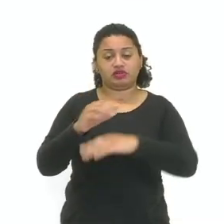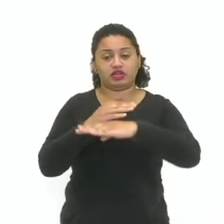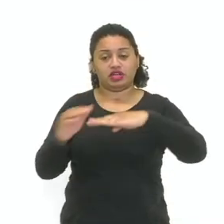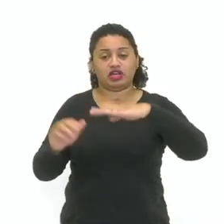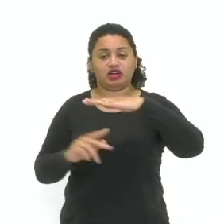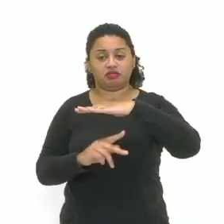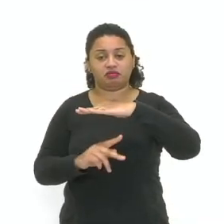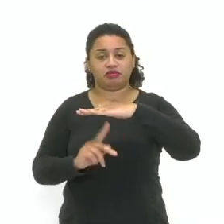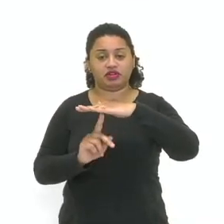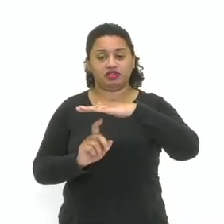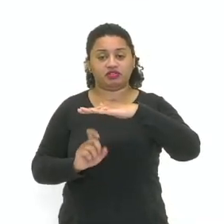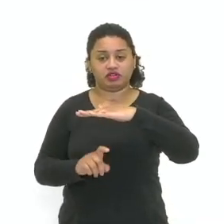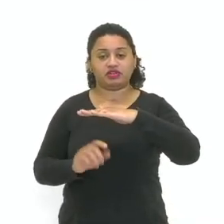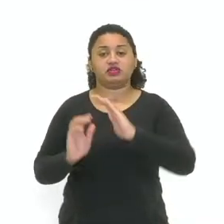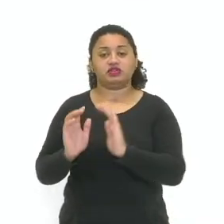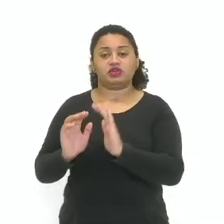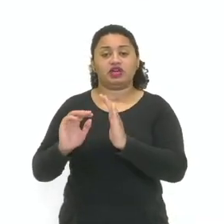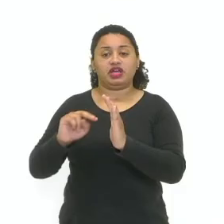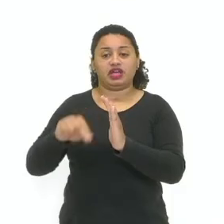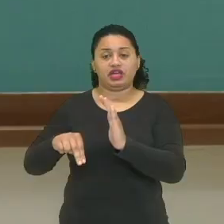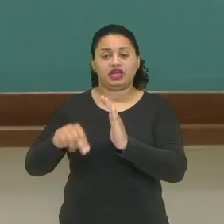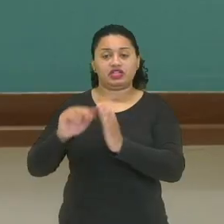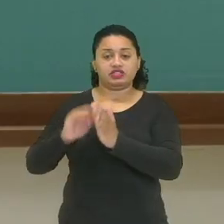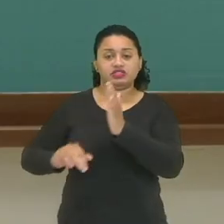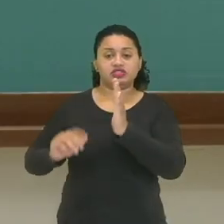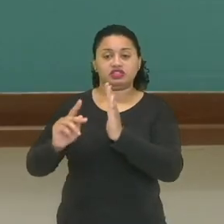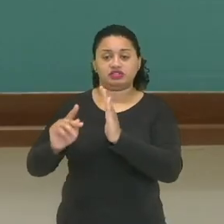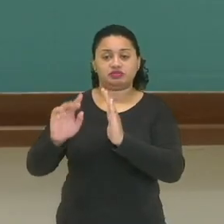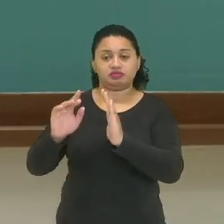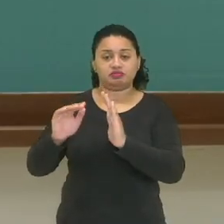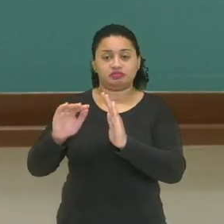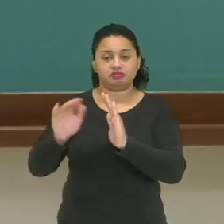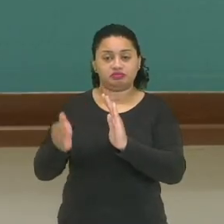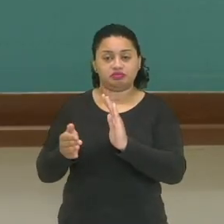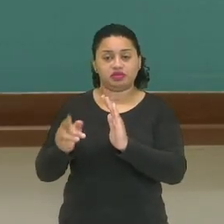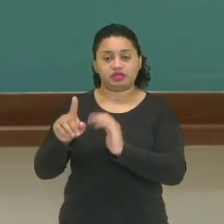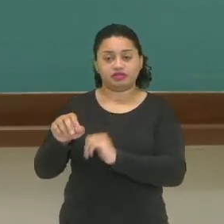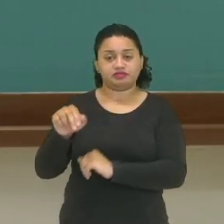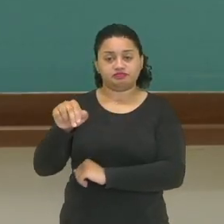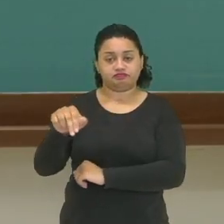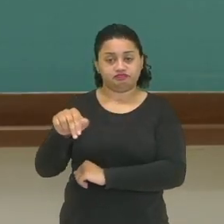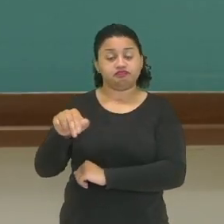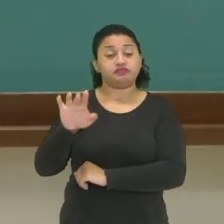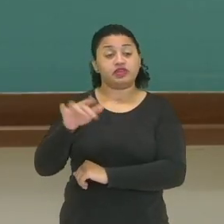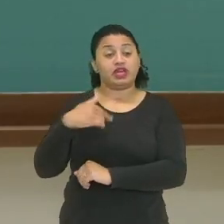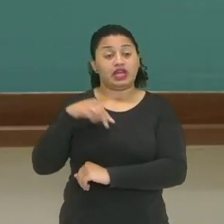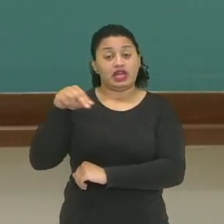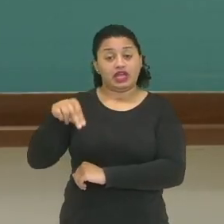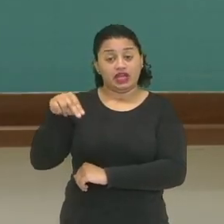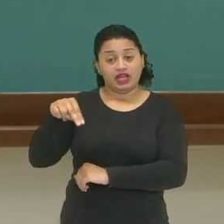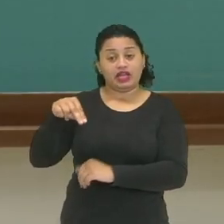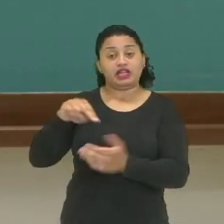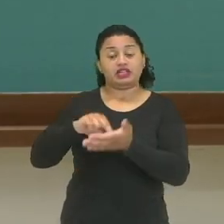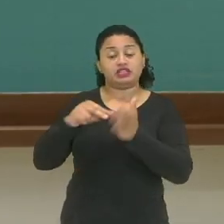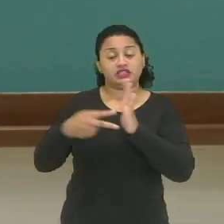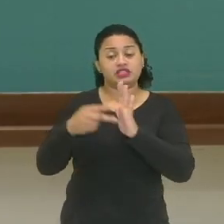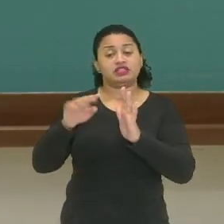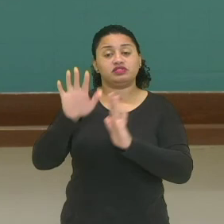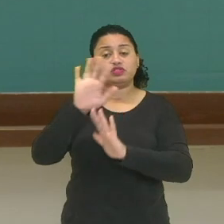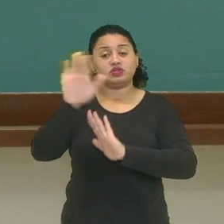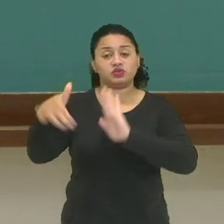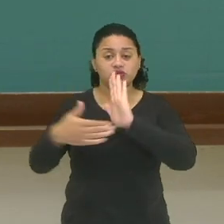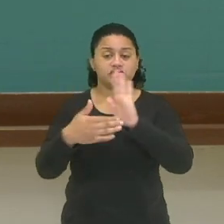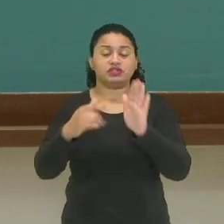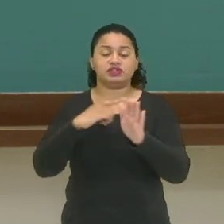a diferença de n menos p. Lembrando que esse n é o total que eu tenho, sejam de